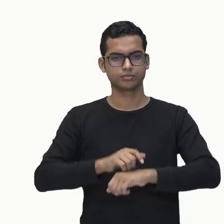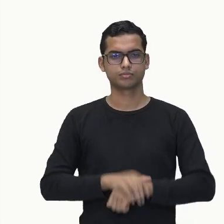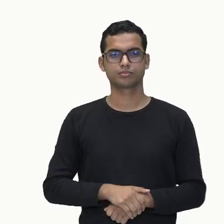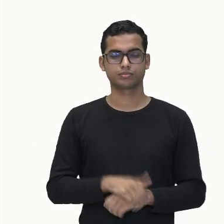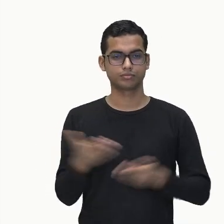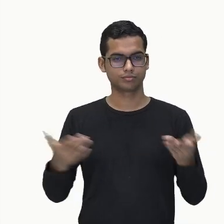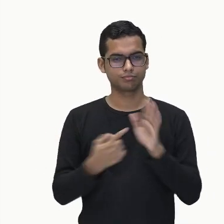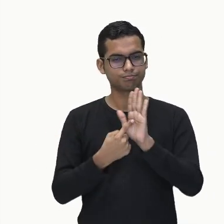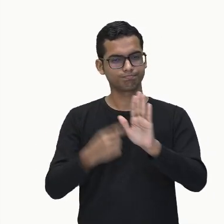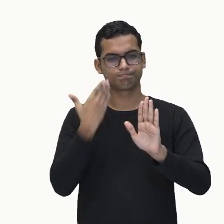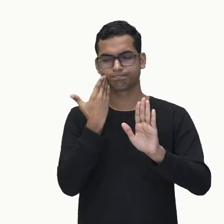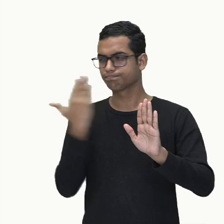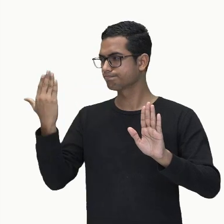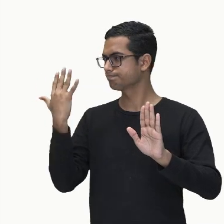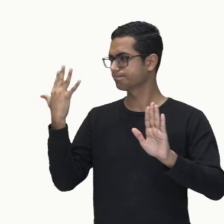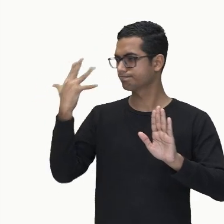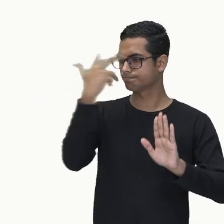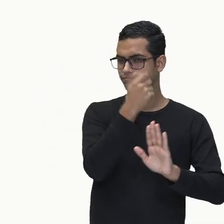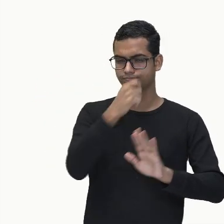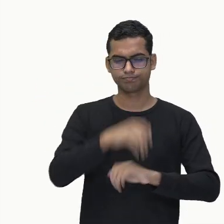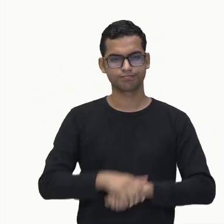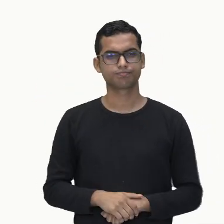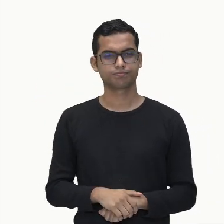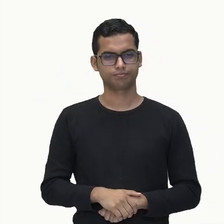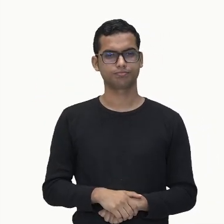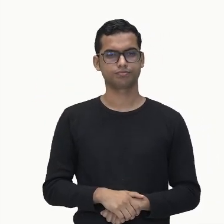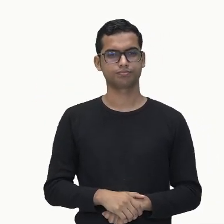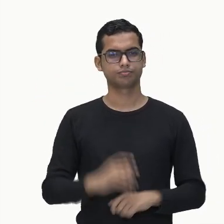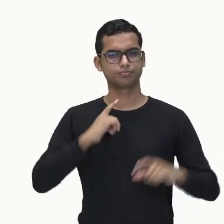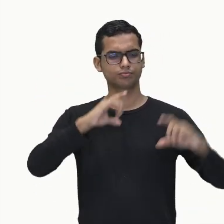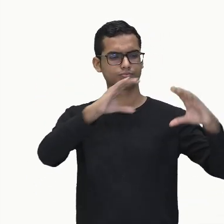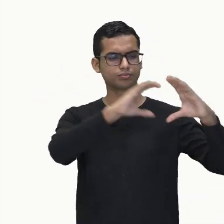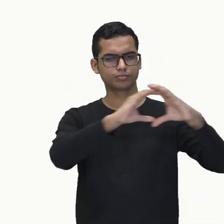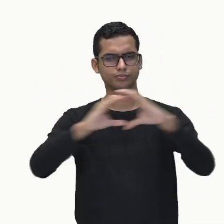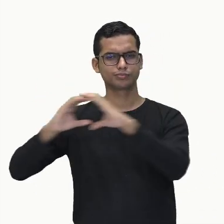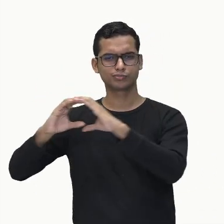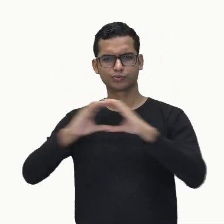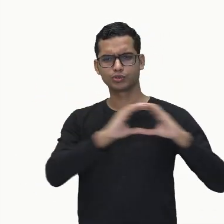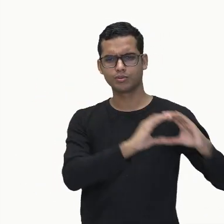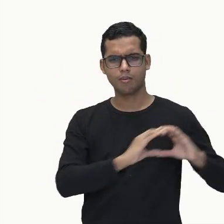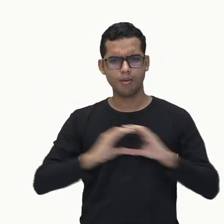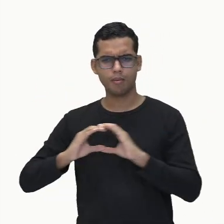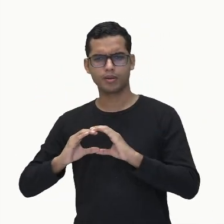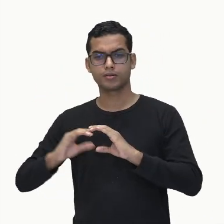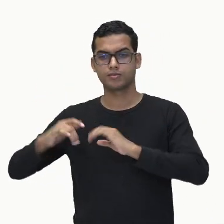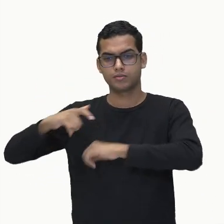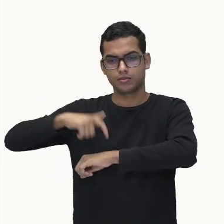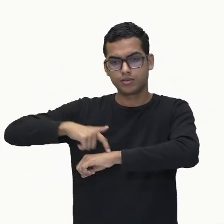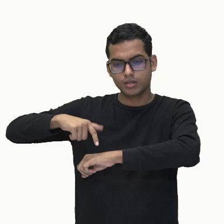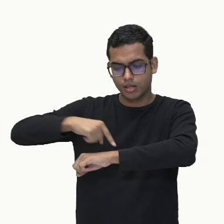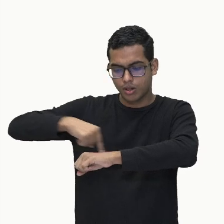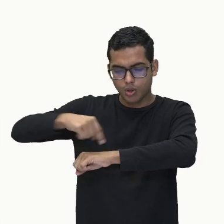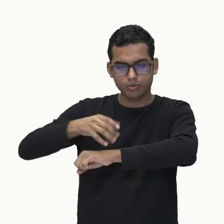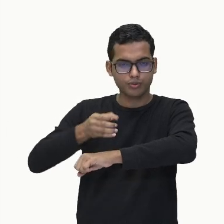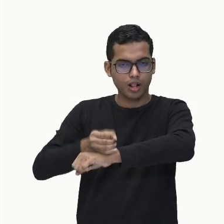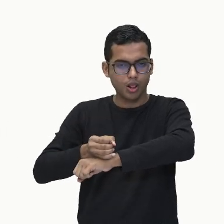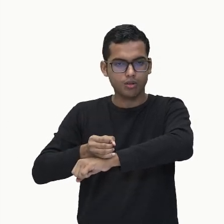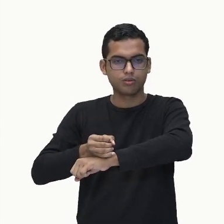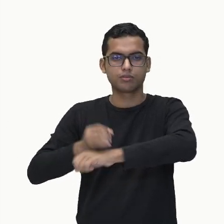laolao ten un mones Vamos